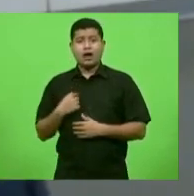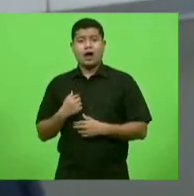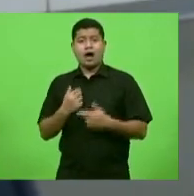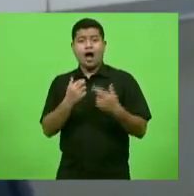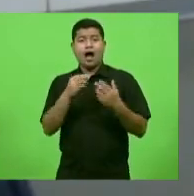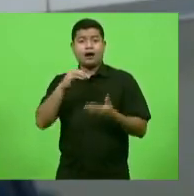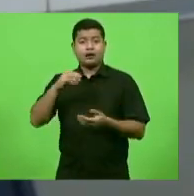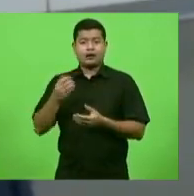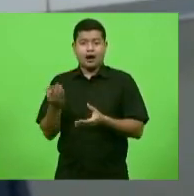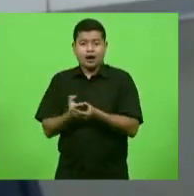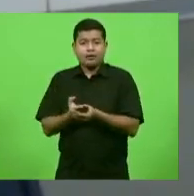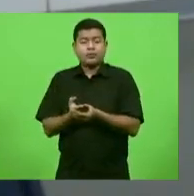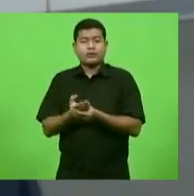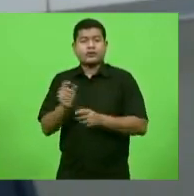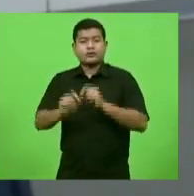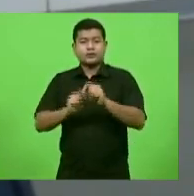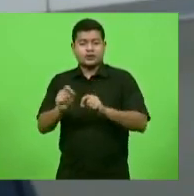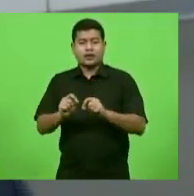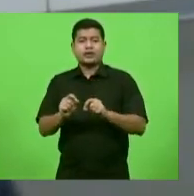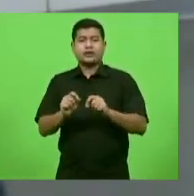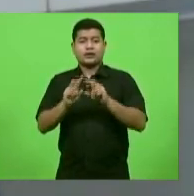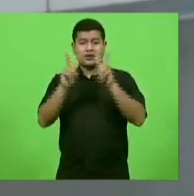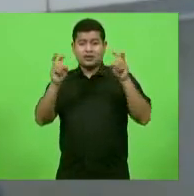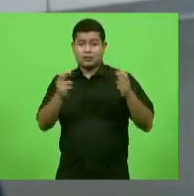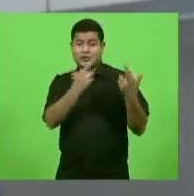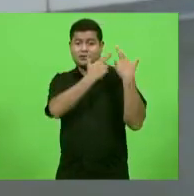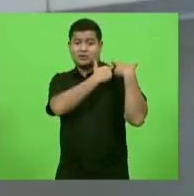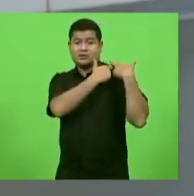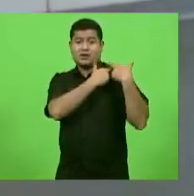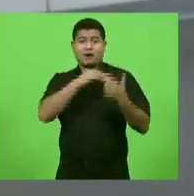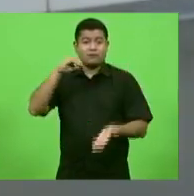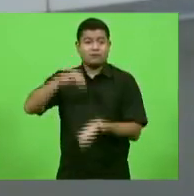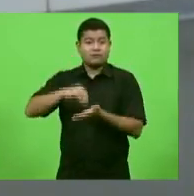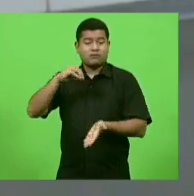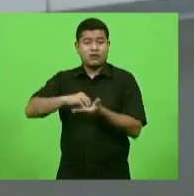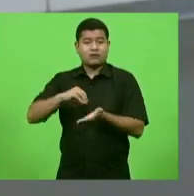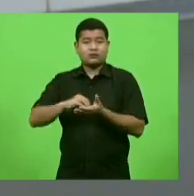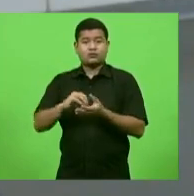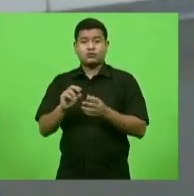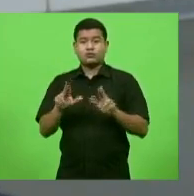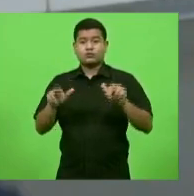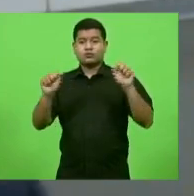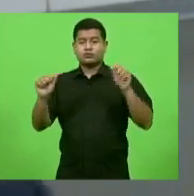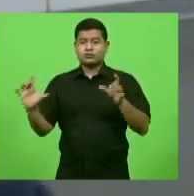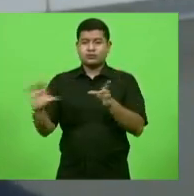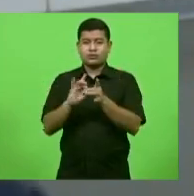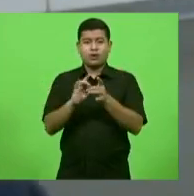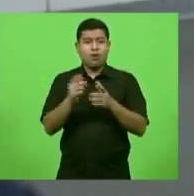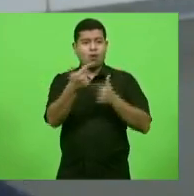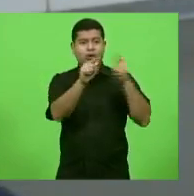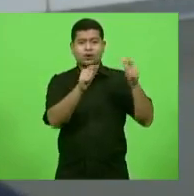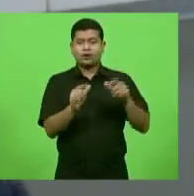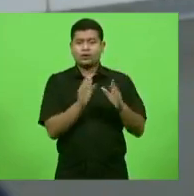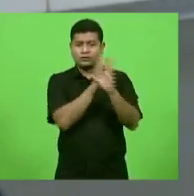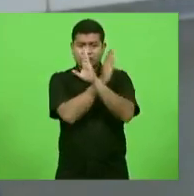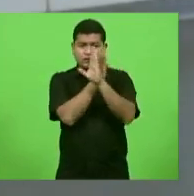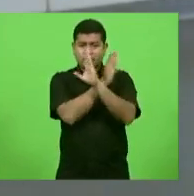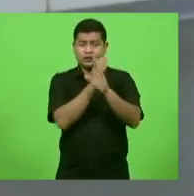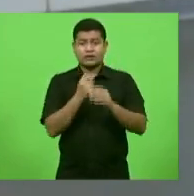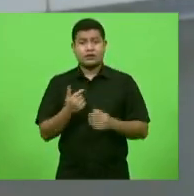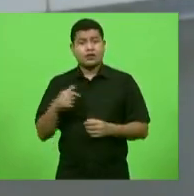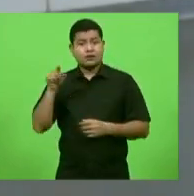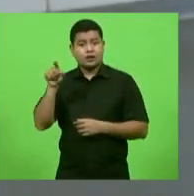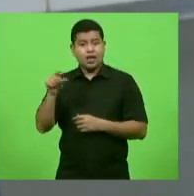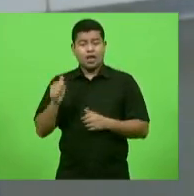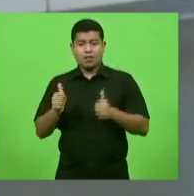e, portanto, nunca existirá conexão com qualquer outra investigação. O eximir do governador somente